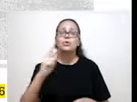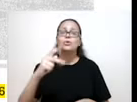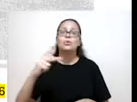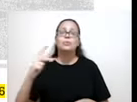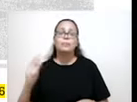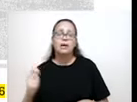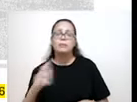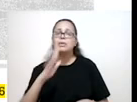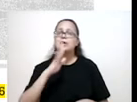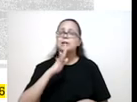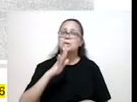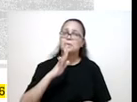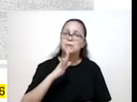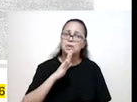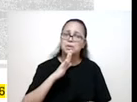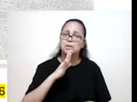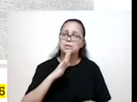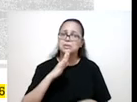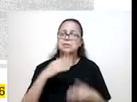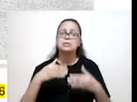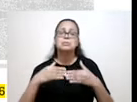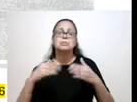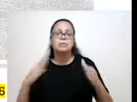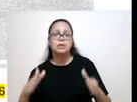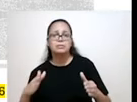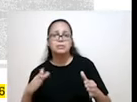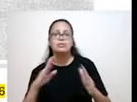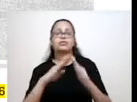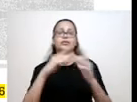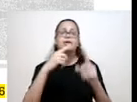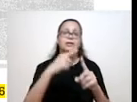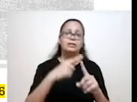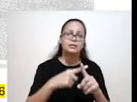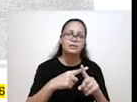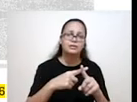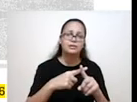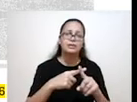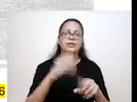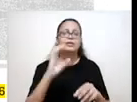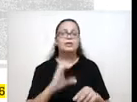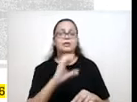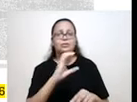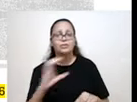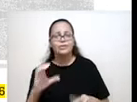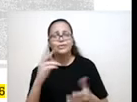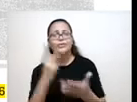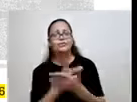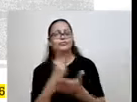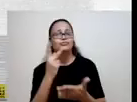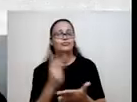reconheceu publicamente que a Igreja tinha errado ao condenar Galileu e suas ideias.